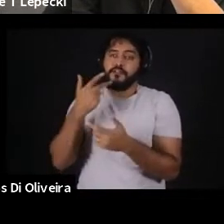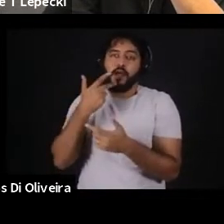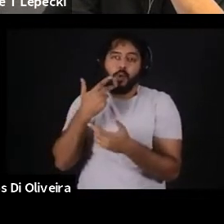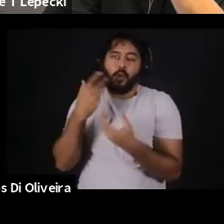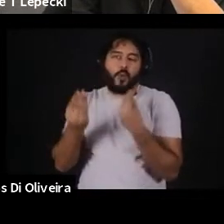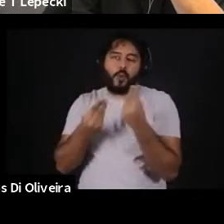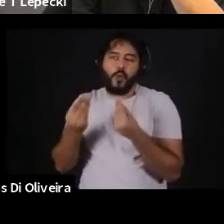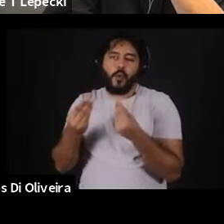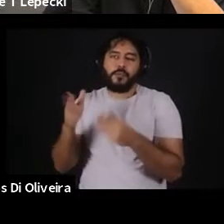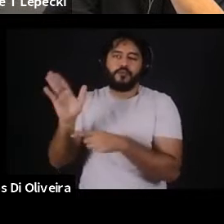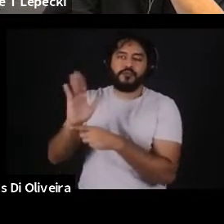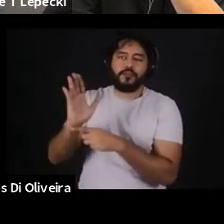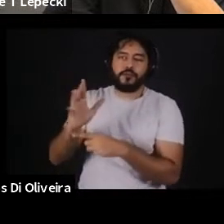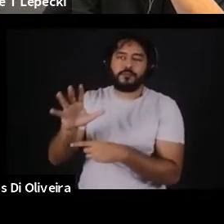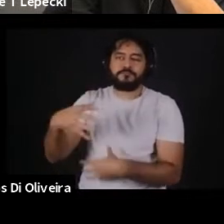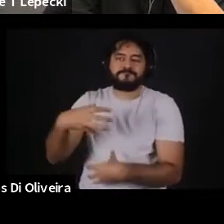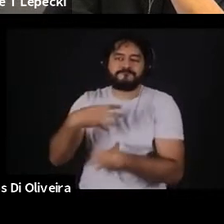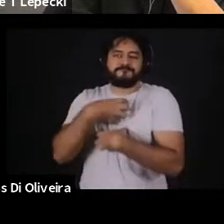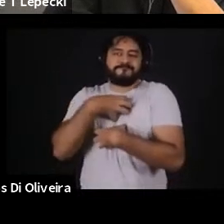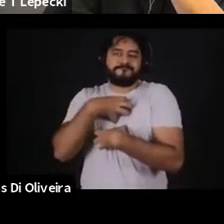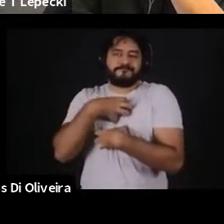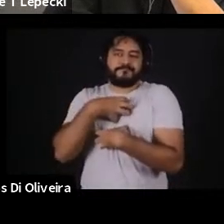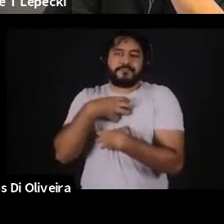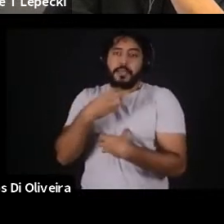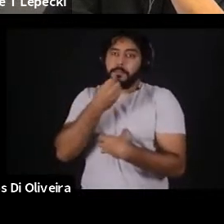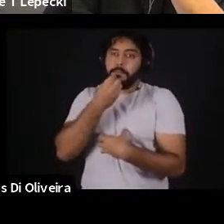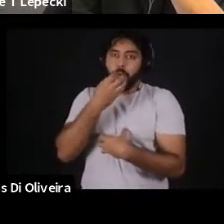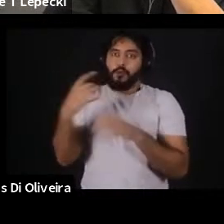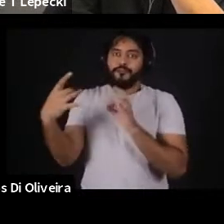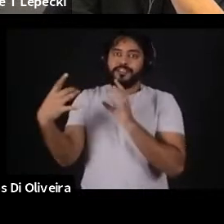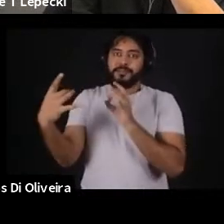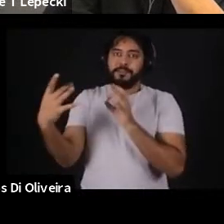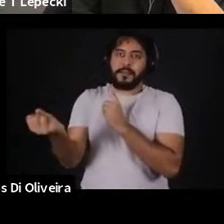a pessoa, assim, é muito bom ouvir os feedbacks